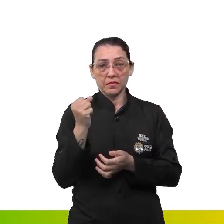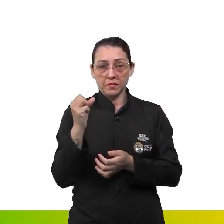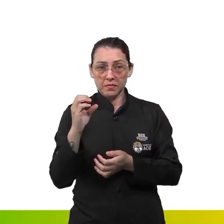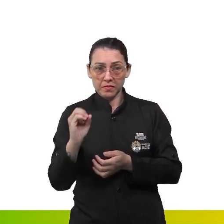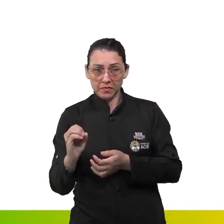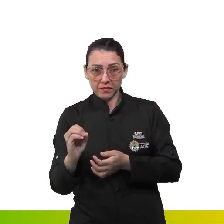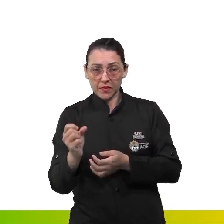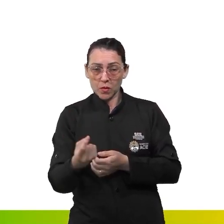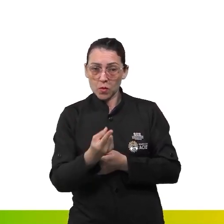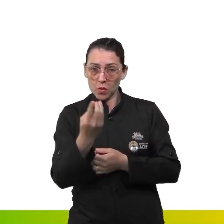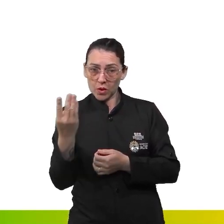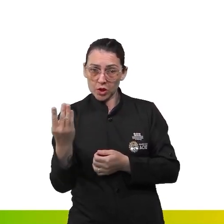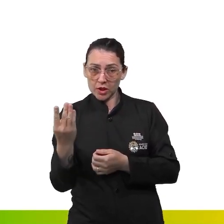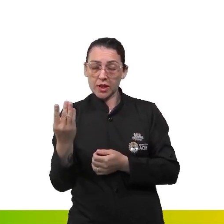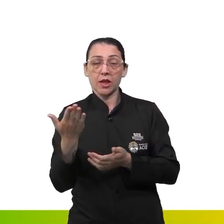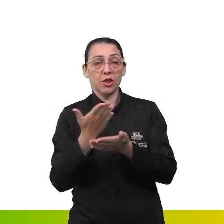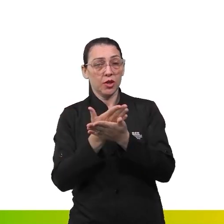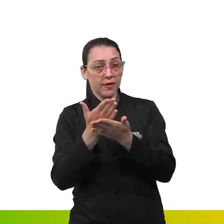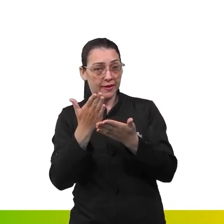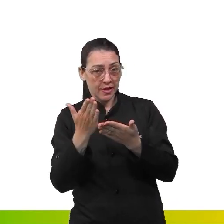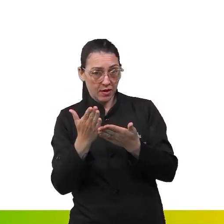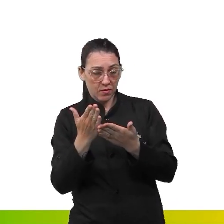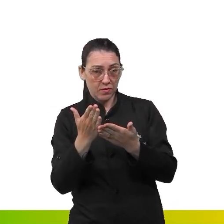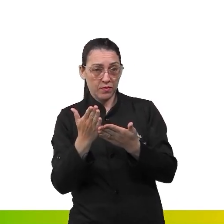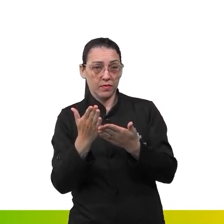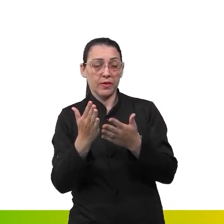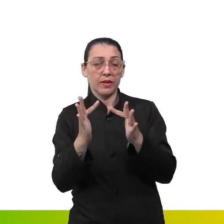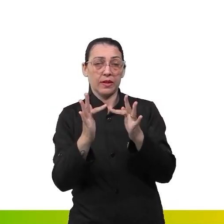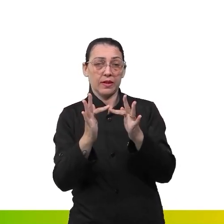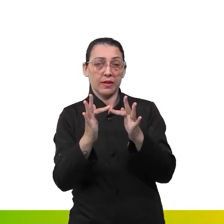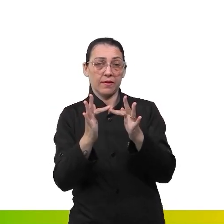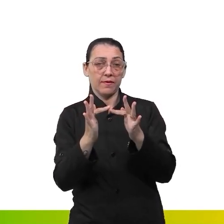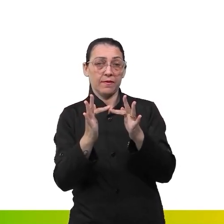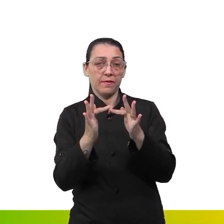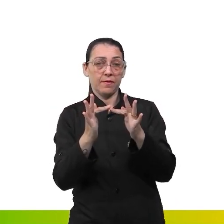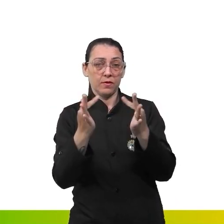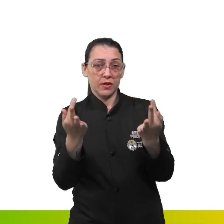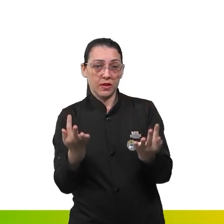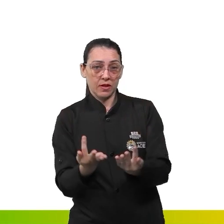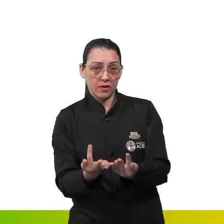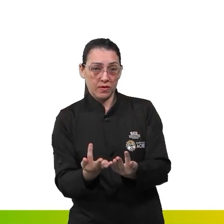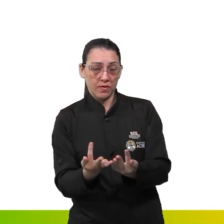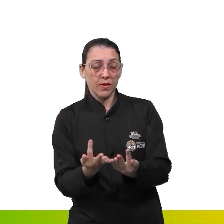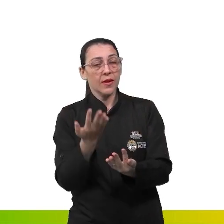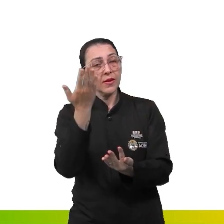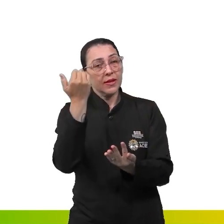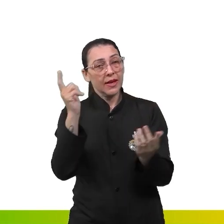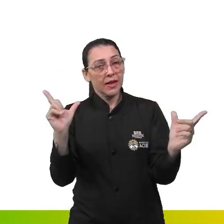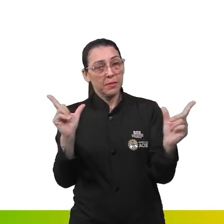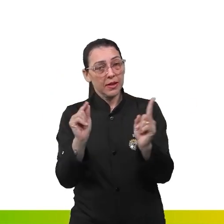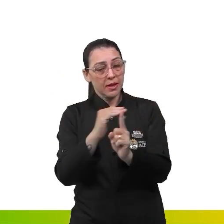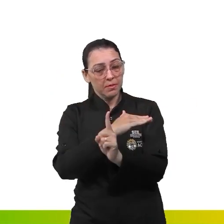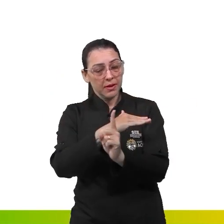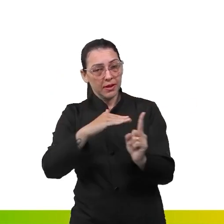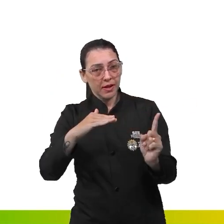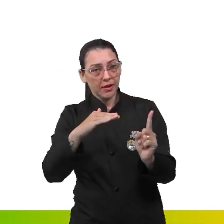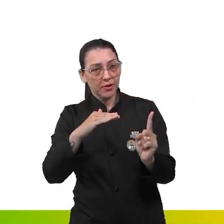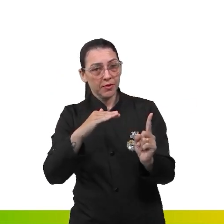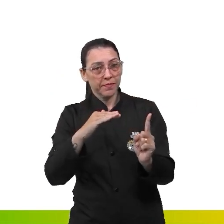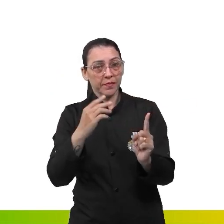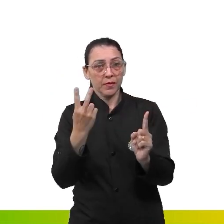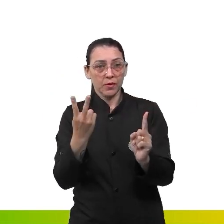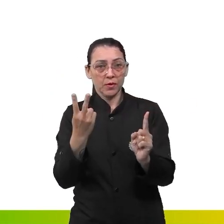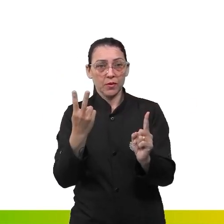80 é a quantidade de gramas iniciais da função. E eu sei que ela se reduz à metade, então eu vou colocar aqui